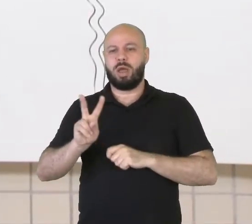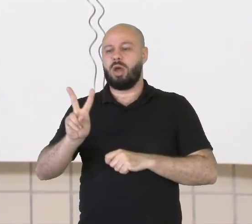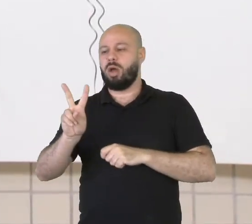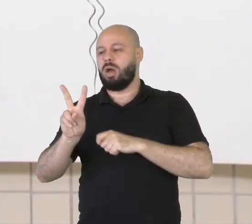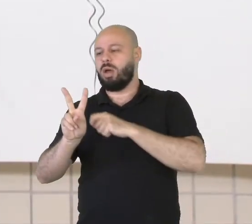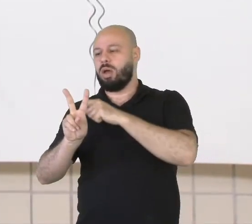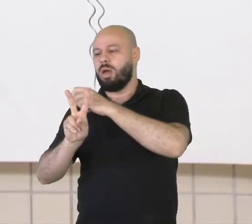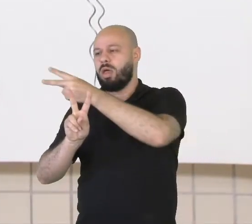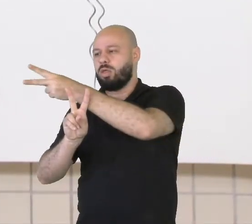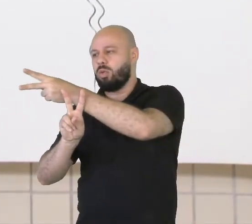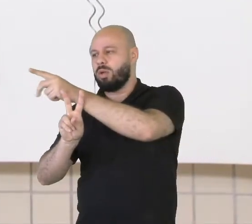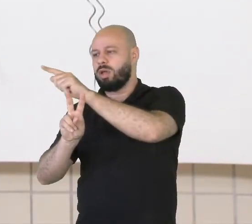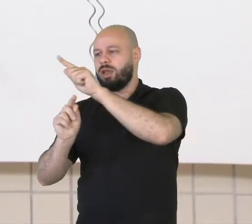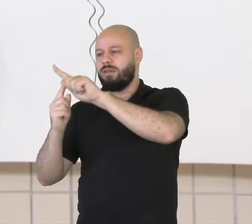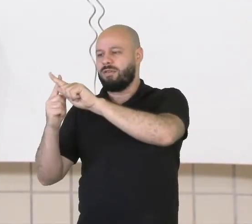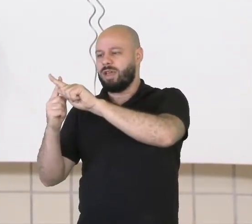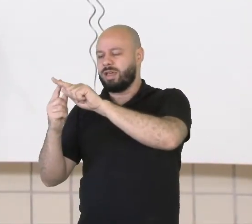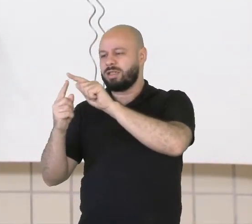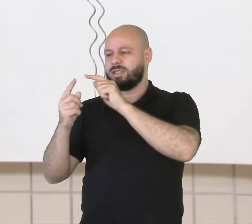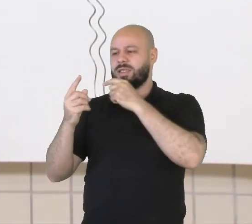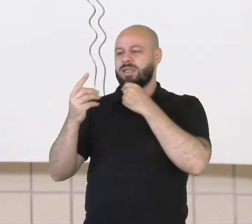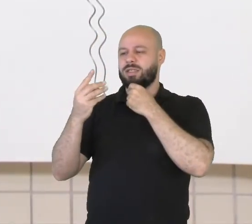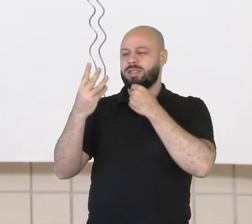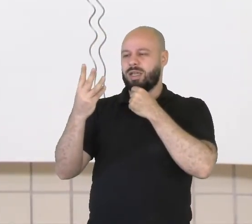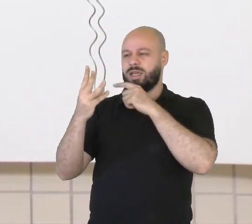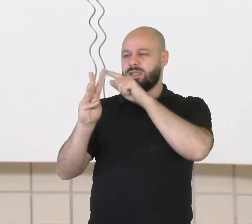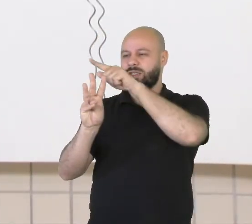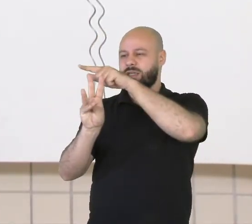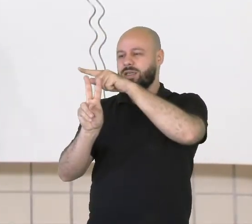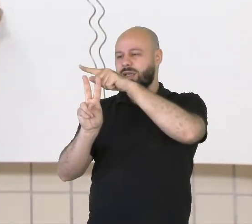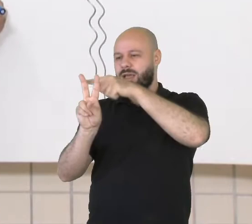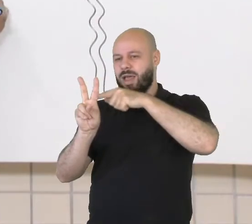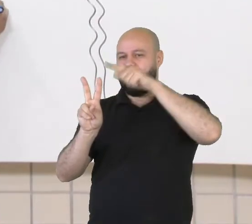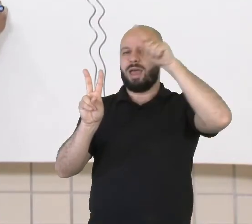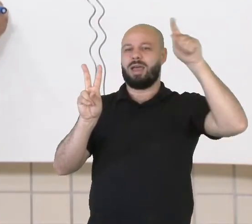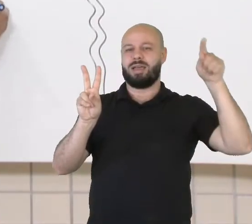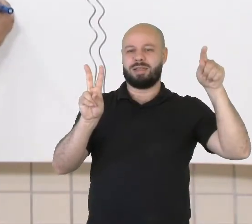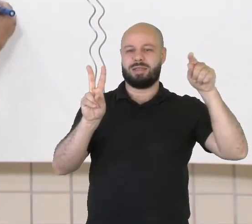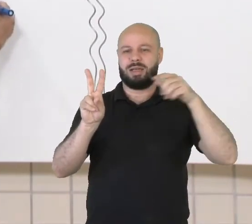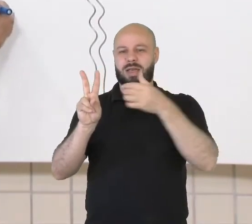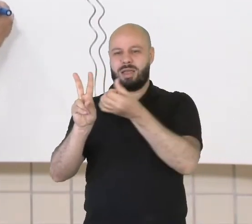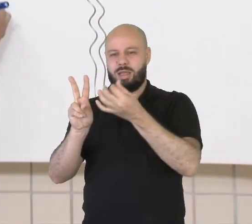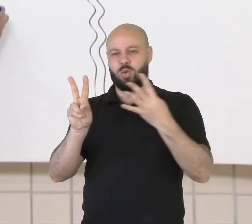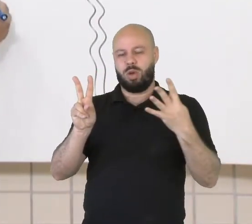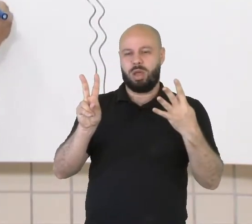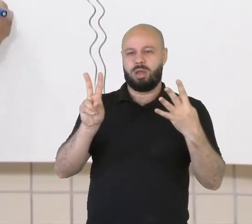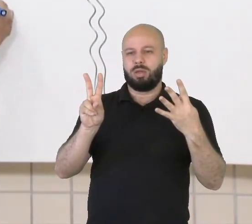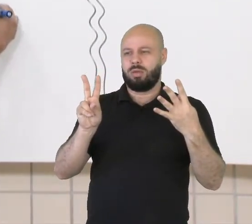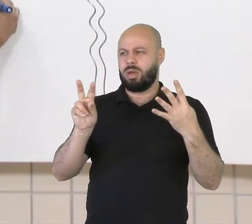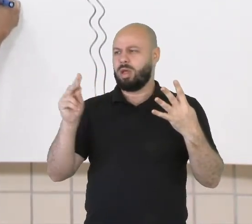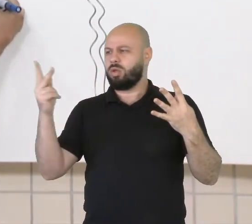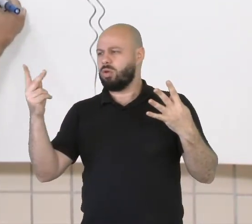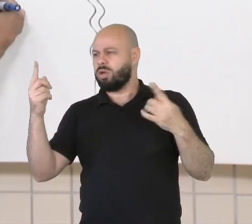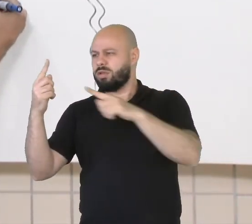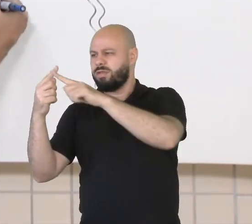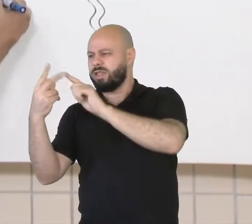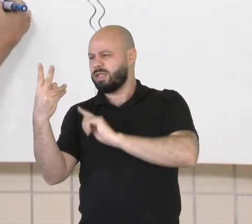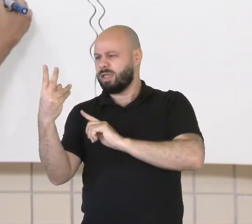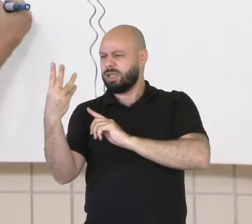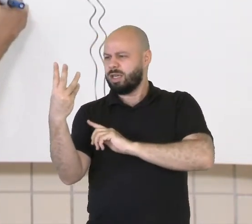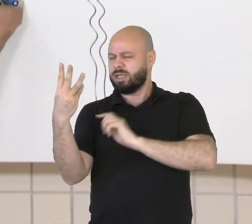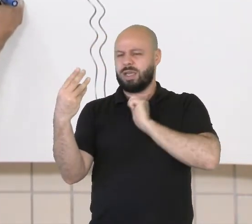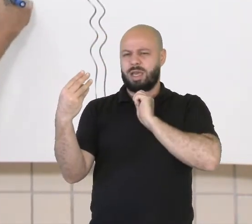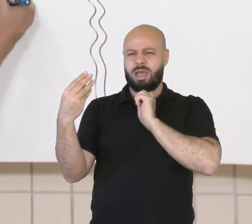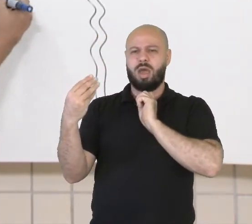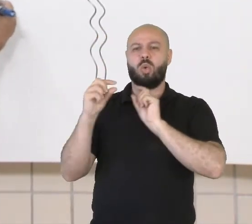e eu já vou pensar em 64. Tudo bem? 2 vezes 3 são 6, 6, raiz de